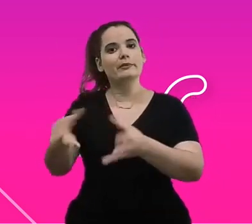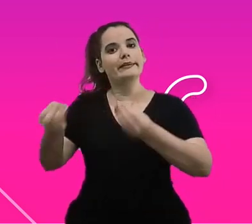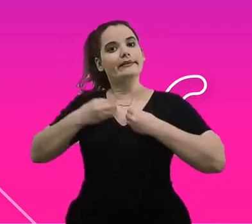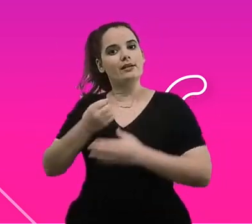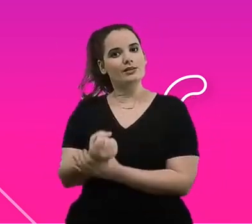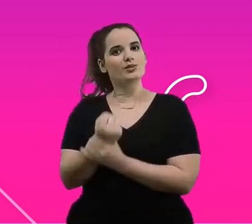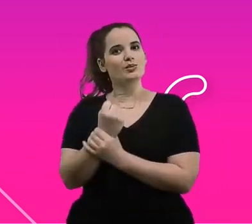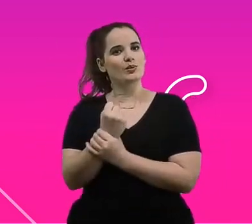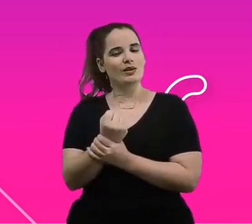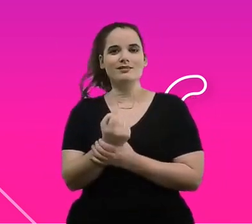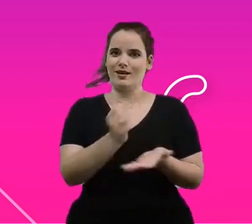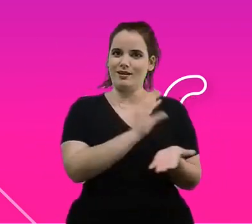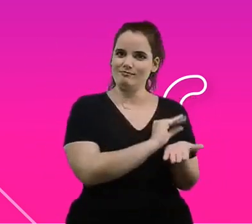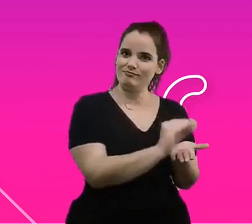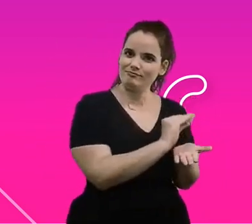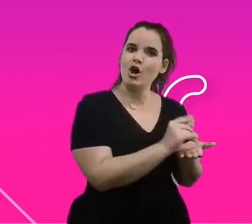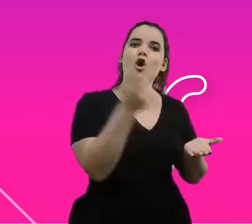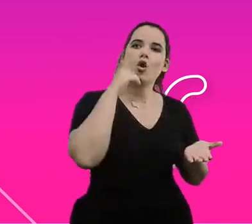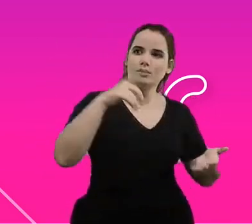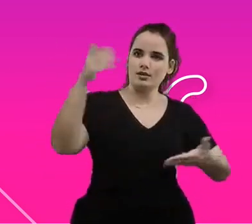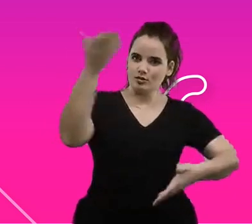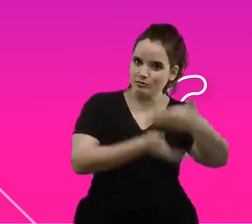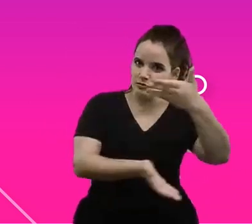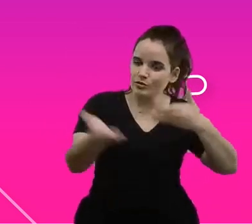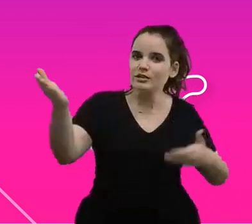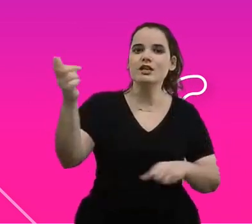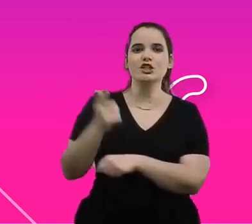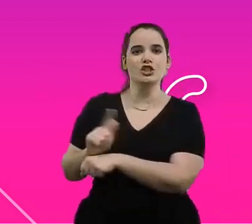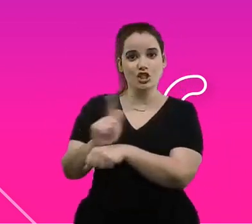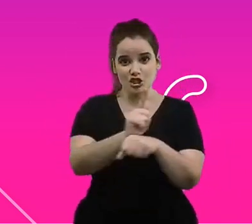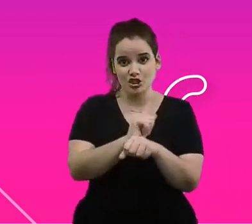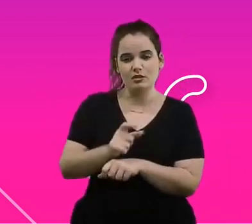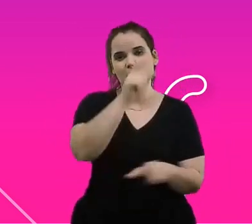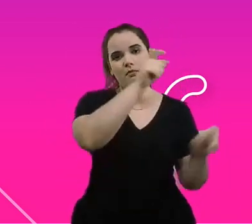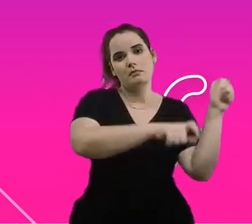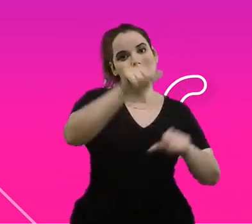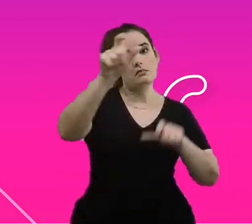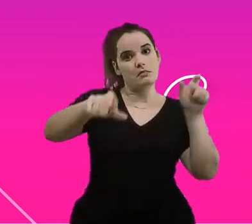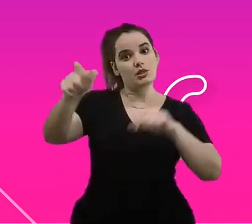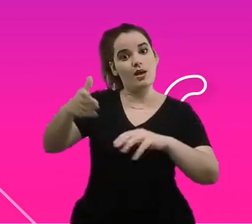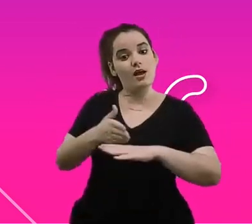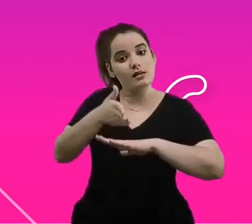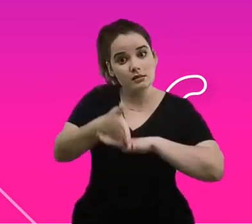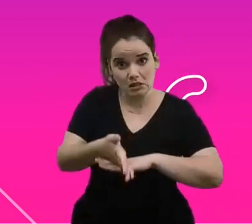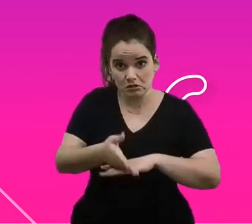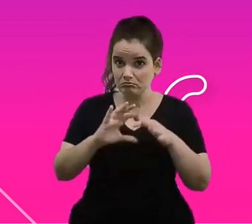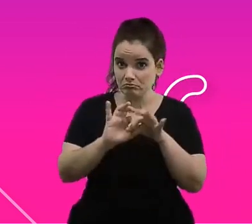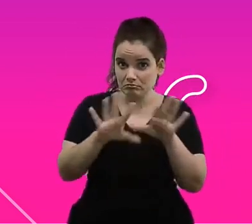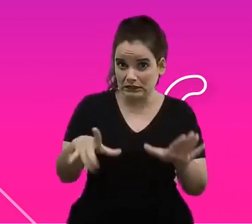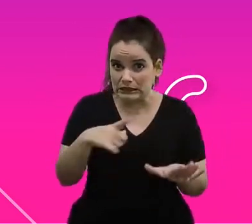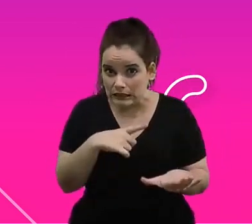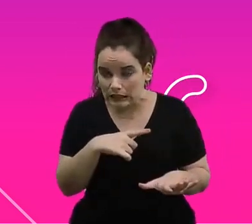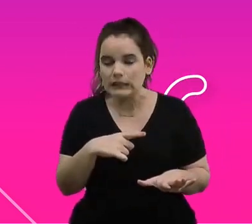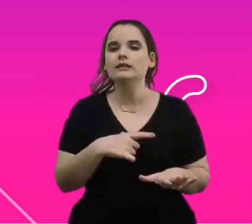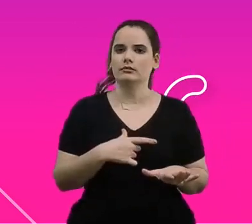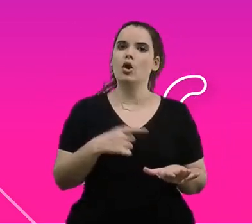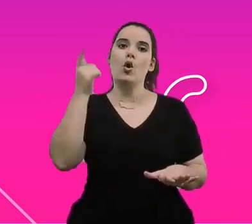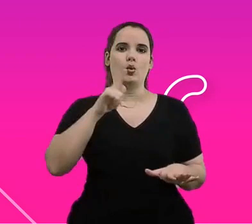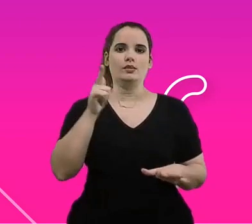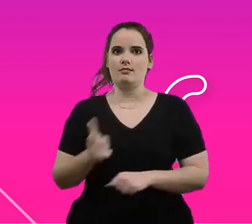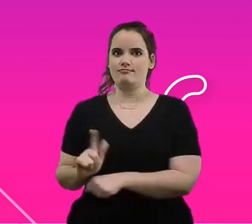o John Cardoso, que é cientista de dados, que trabalha na DSB e que deu uma aula para a gente aí sobre modelos